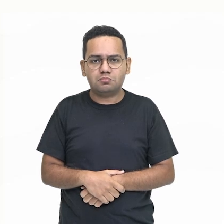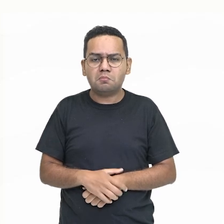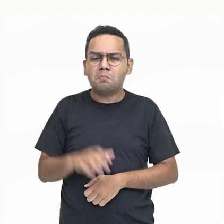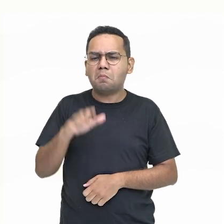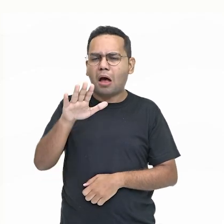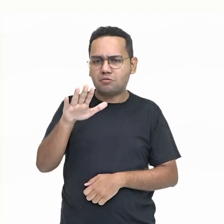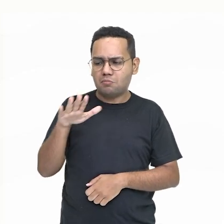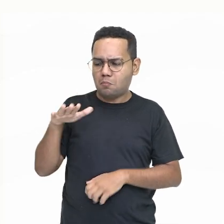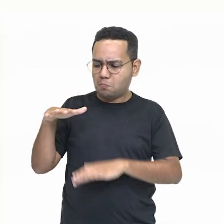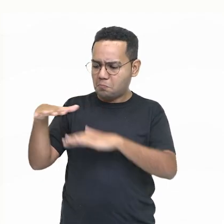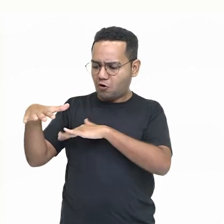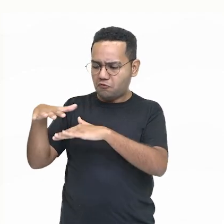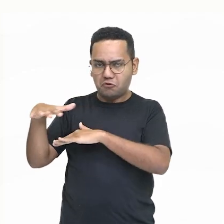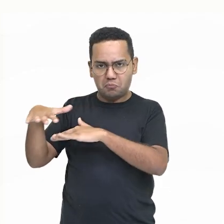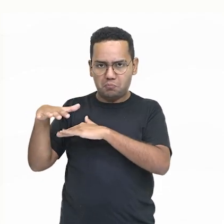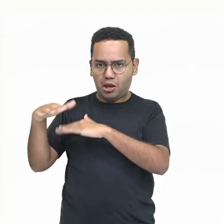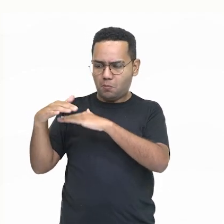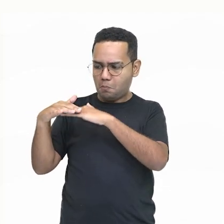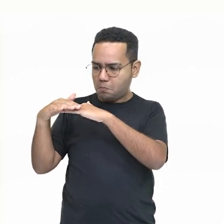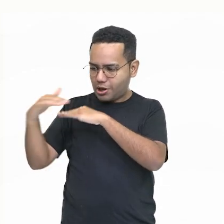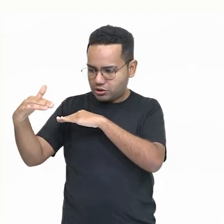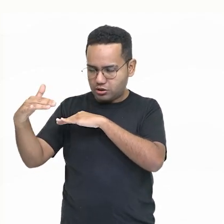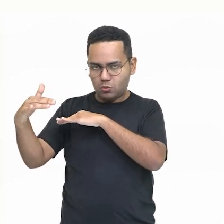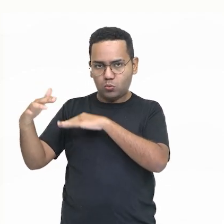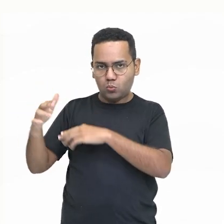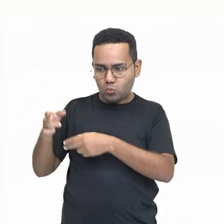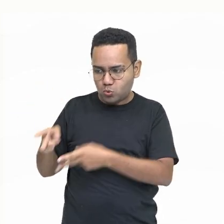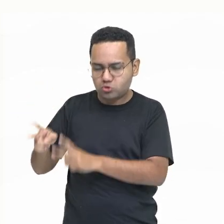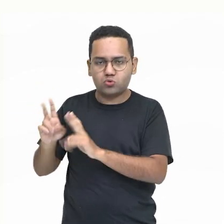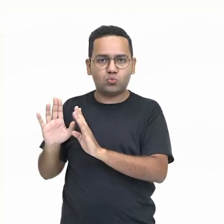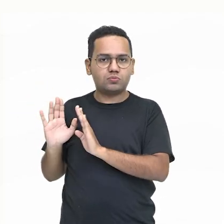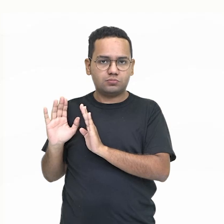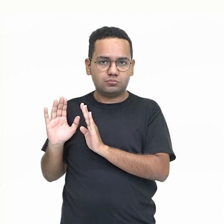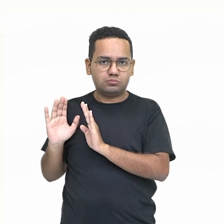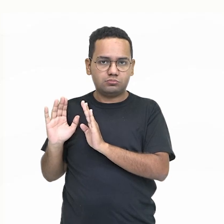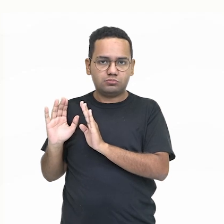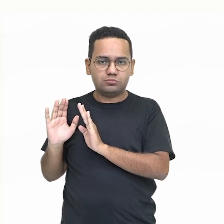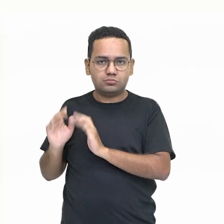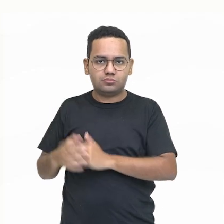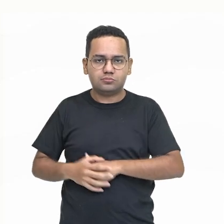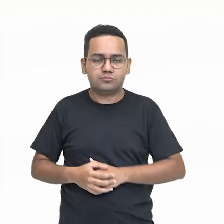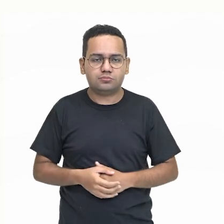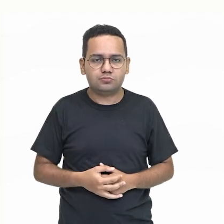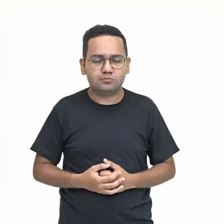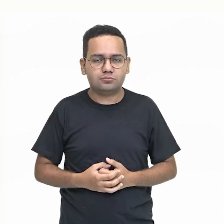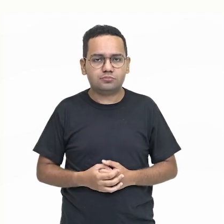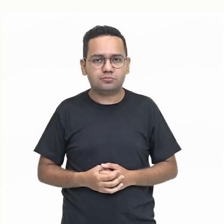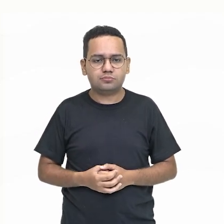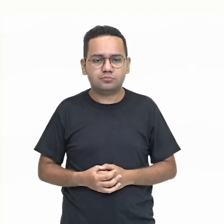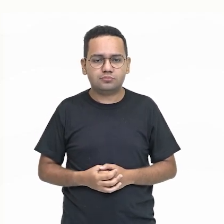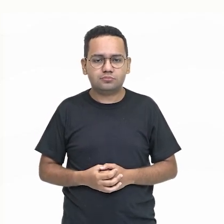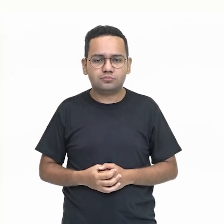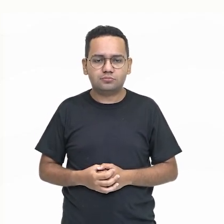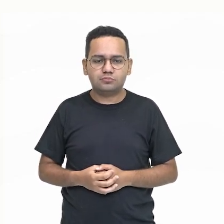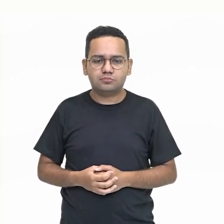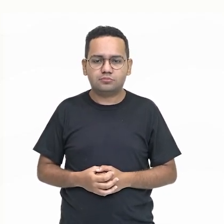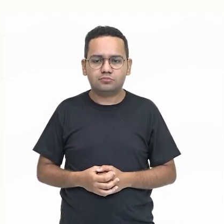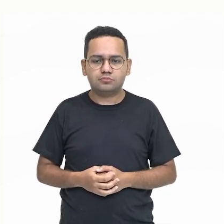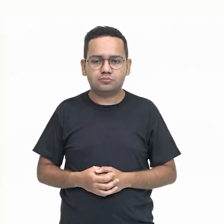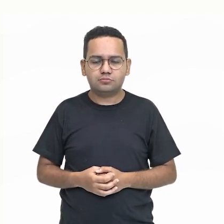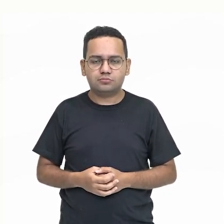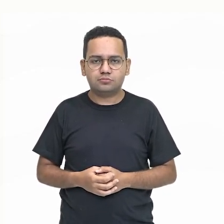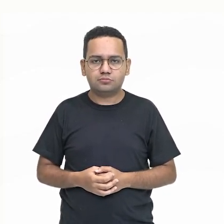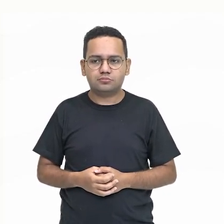eu estiver em movimento uniforme, em linha reta, eu quero continuar em movimento uniforme. Toda vez que eu